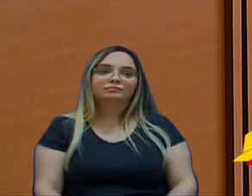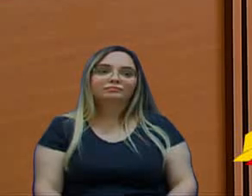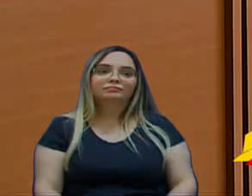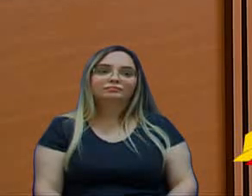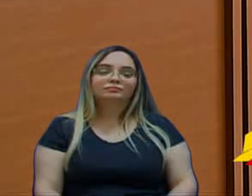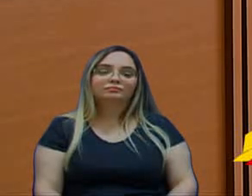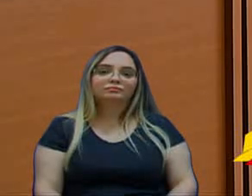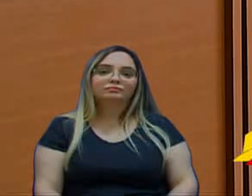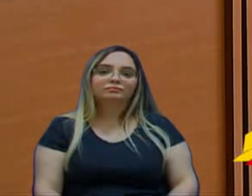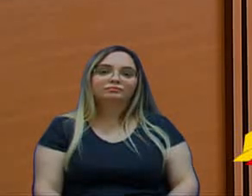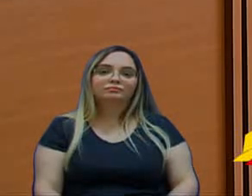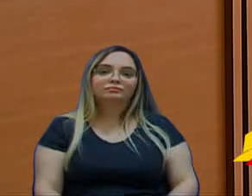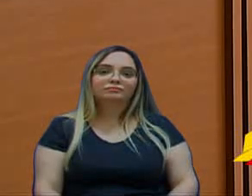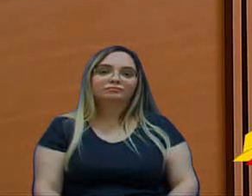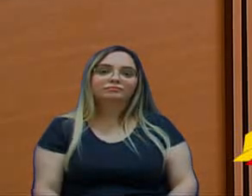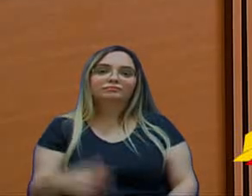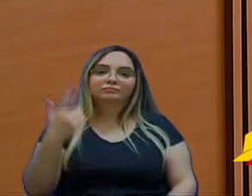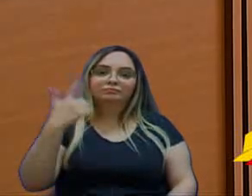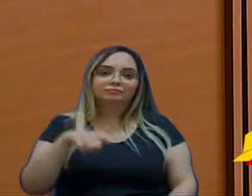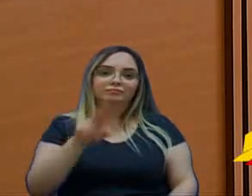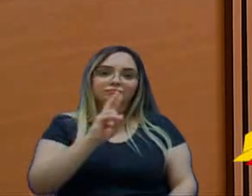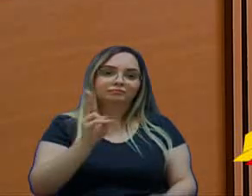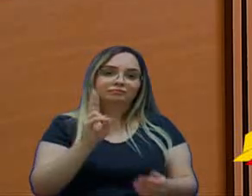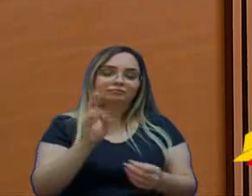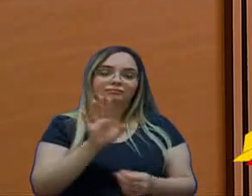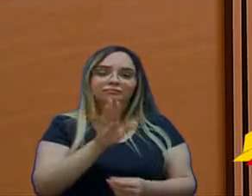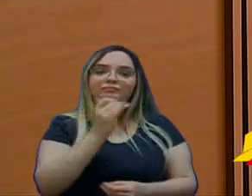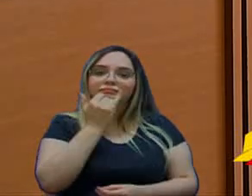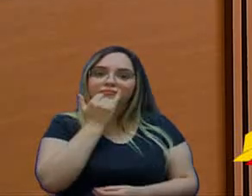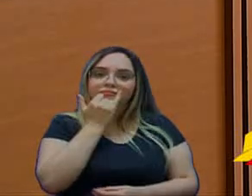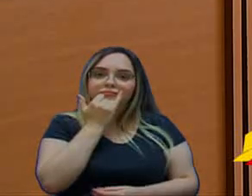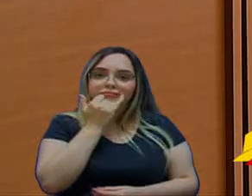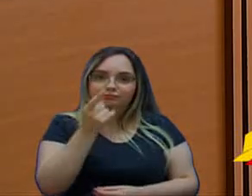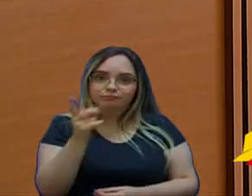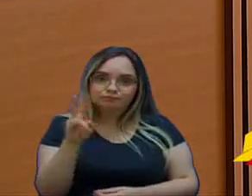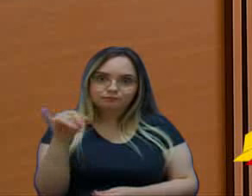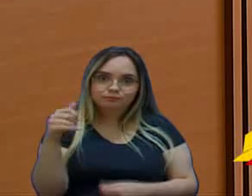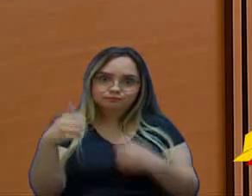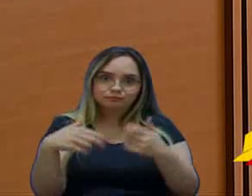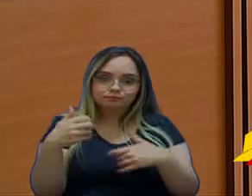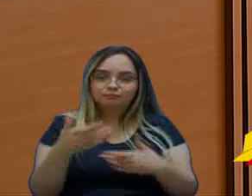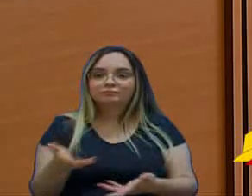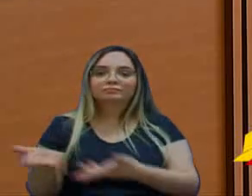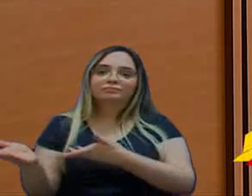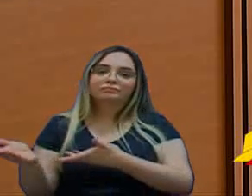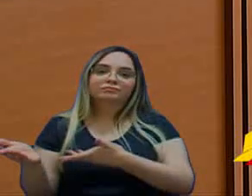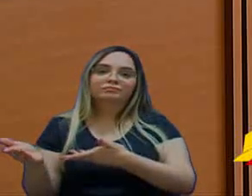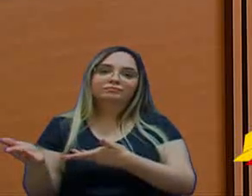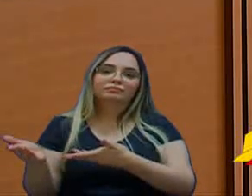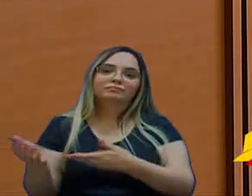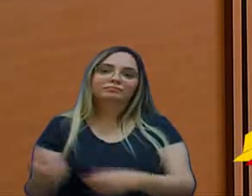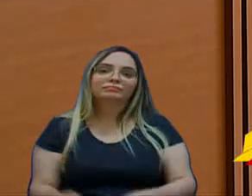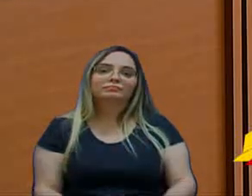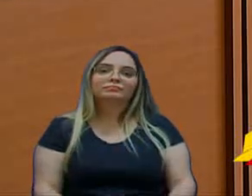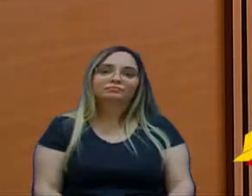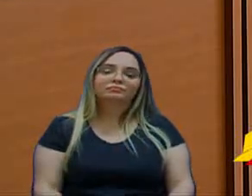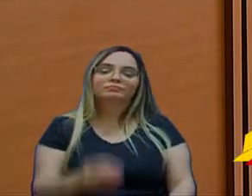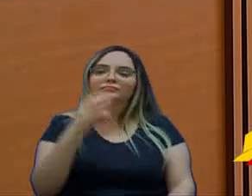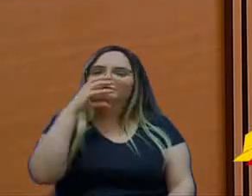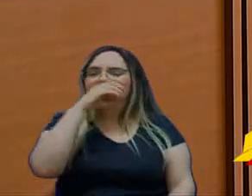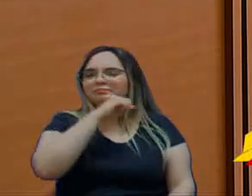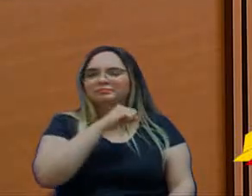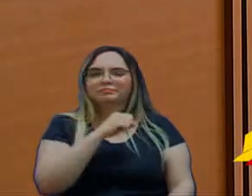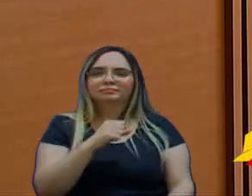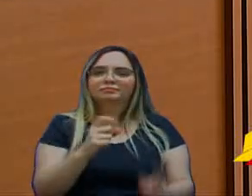Então, não tendo mais nada a tratar. Ah, vai falar. Então, tem a palavra, Nenê. Não, rapidinho.